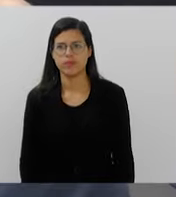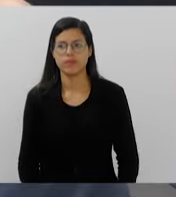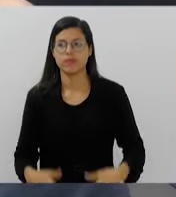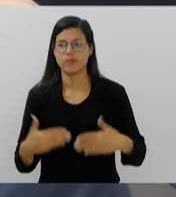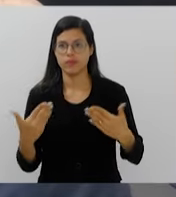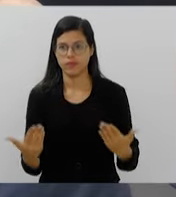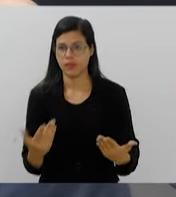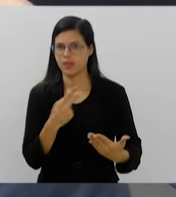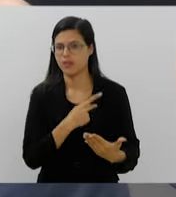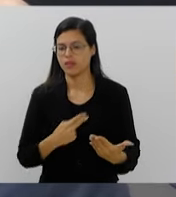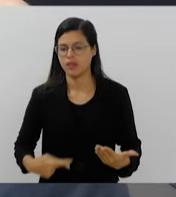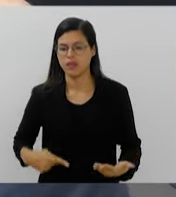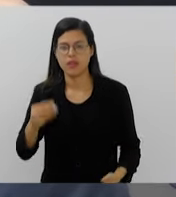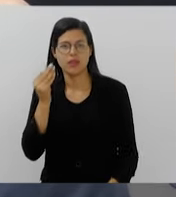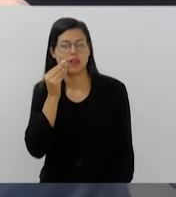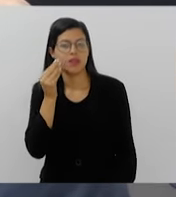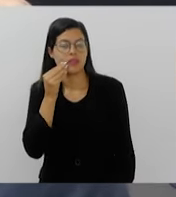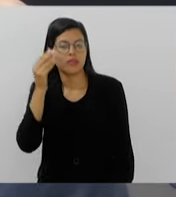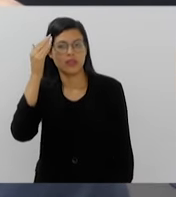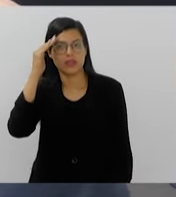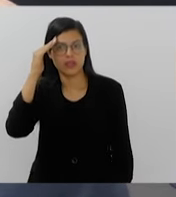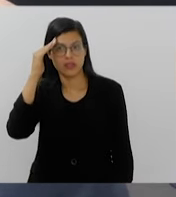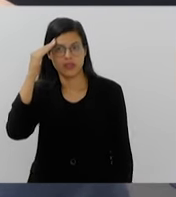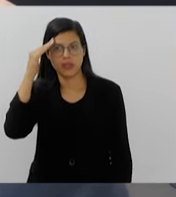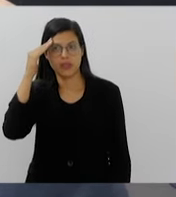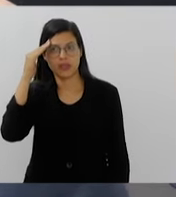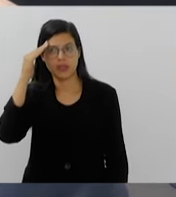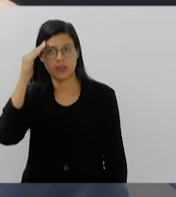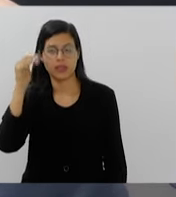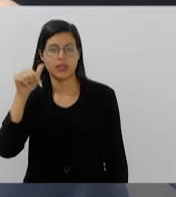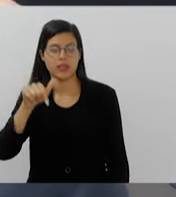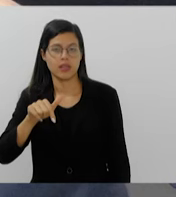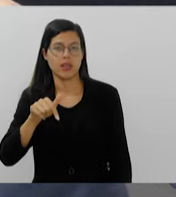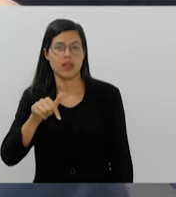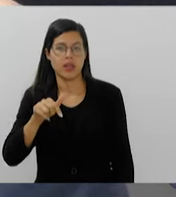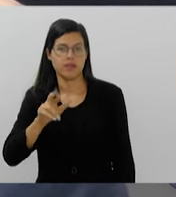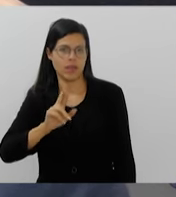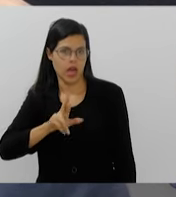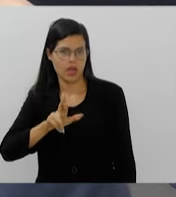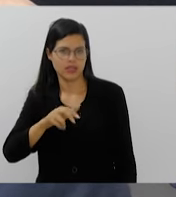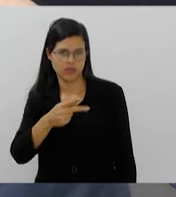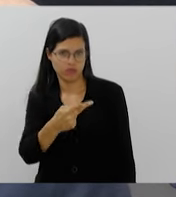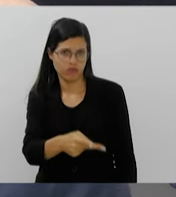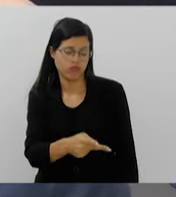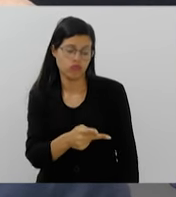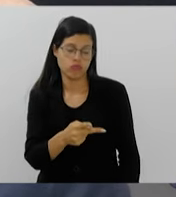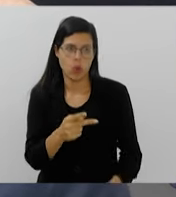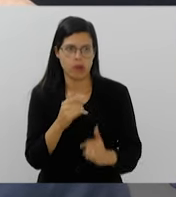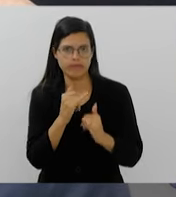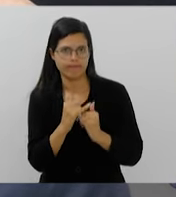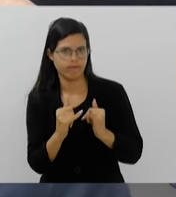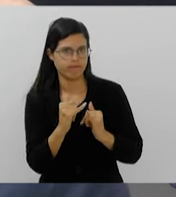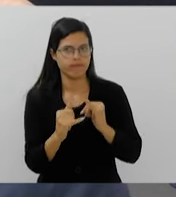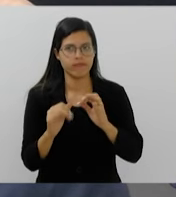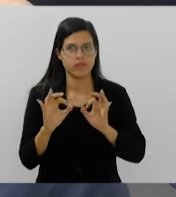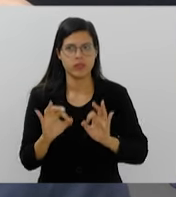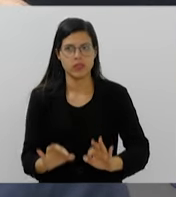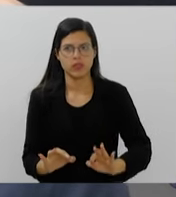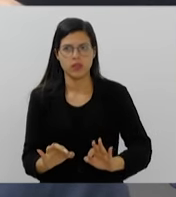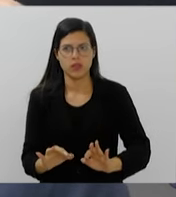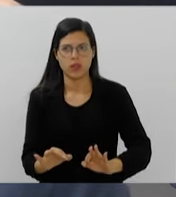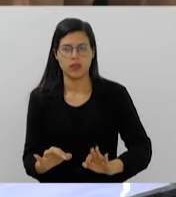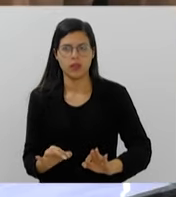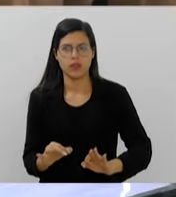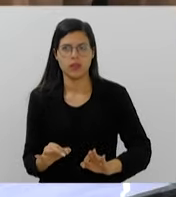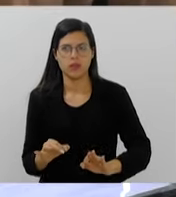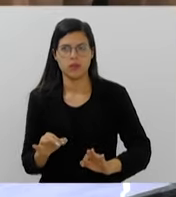razão, que em parte ela é correta, fala, meu irmão, então, o senhor tinha que